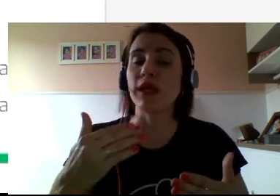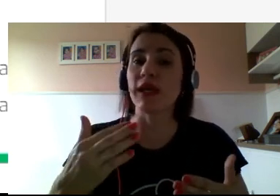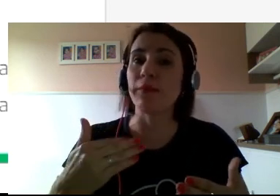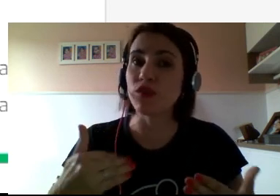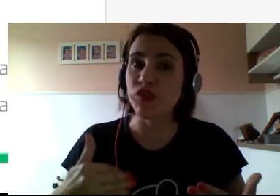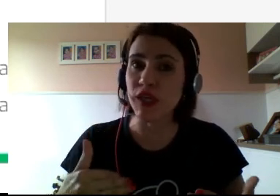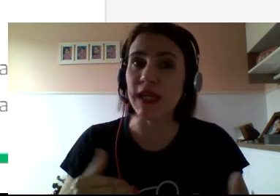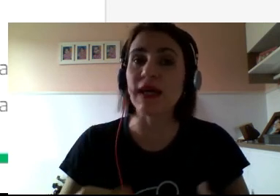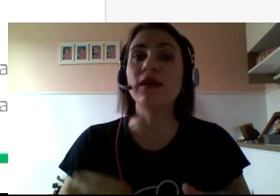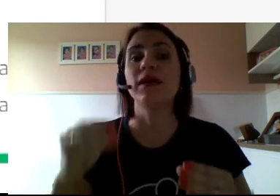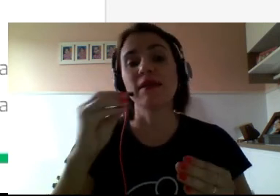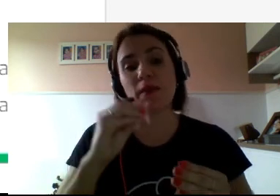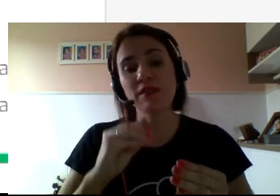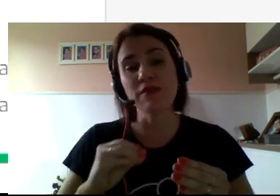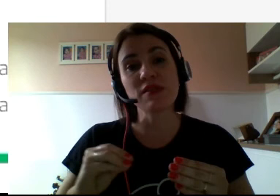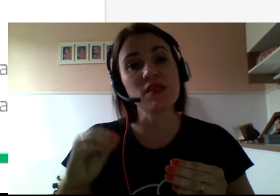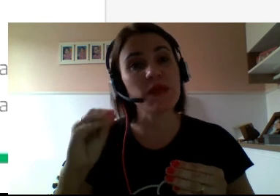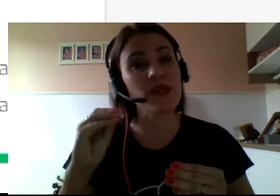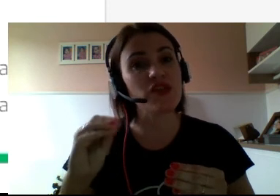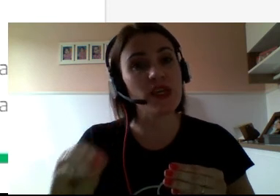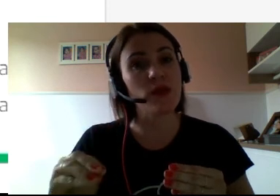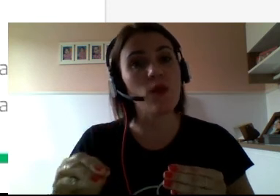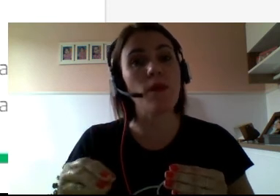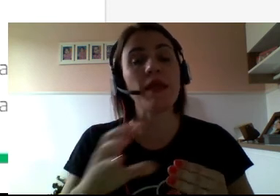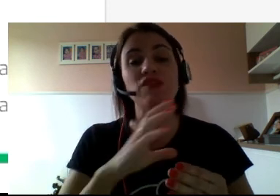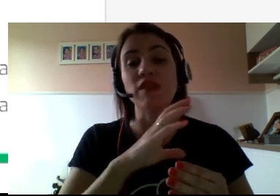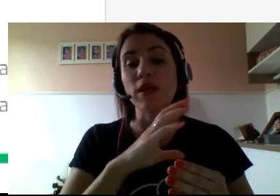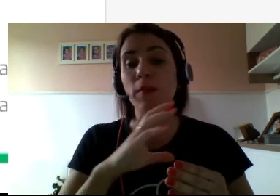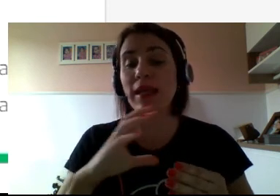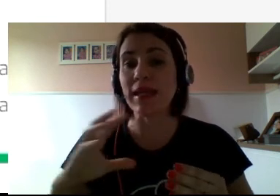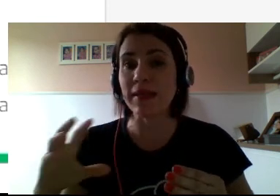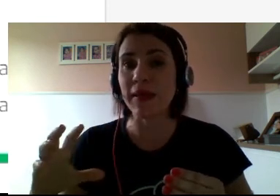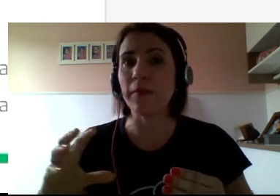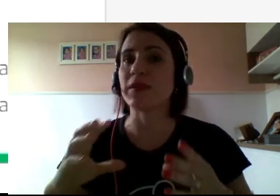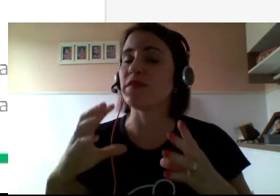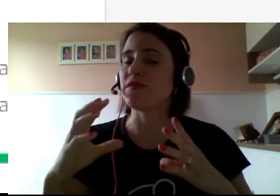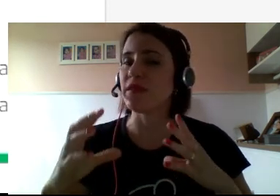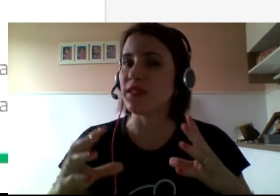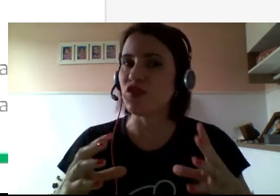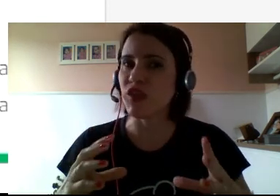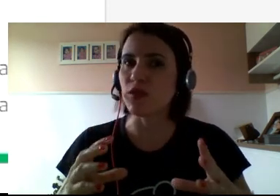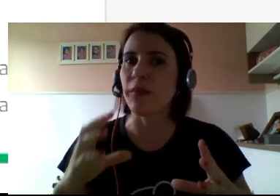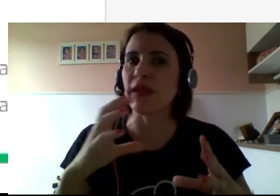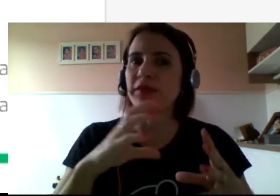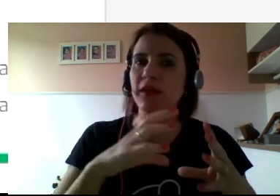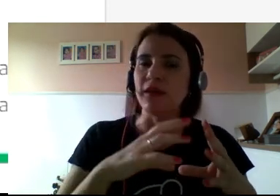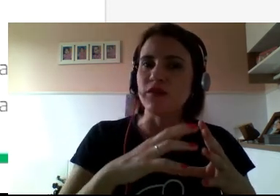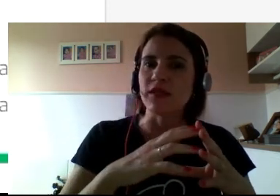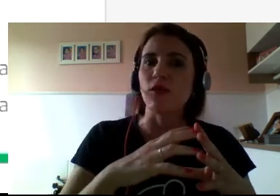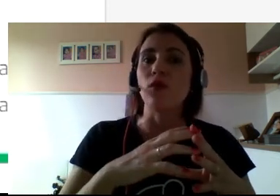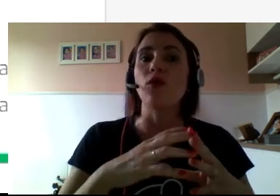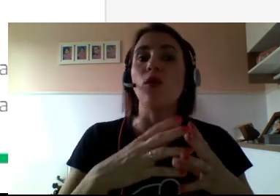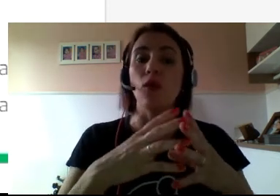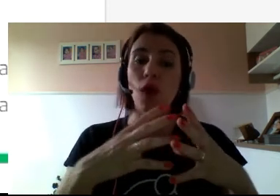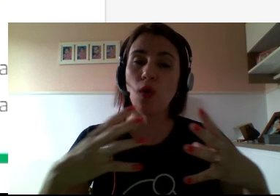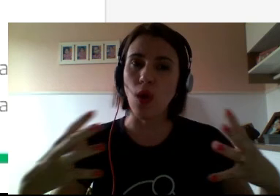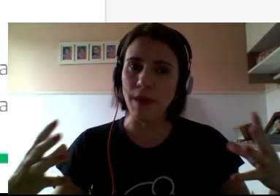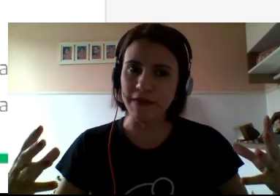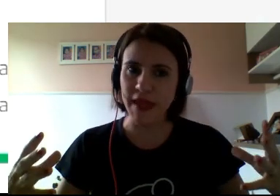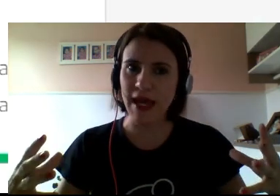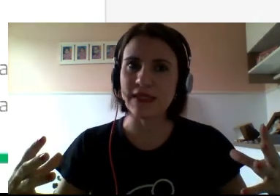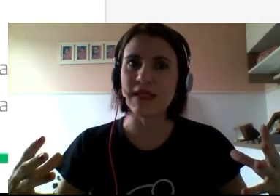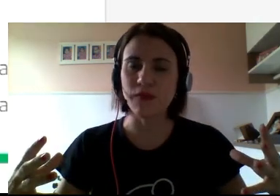Capricho consulta em apostila depois que vocês preencherem o complete deem uma lida para ver se faz sentido a palavrinha que você